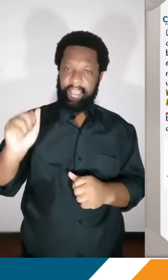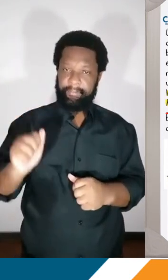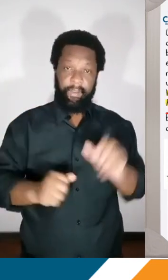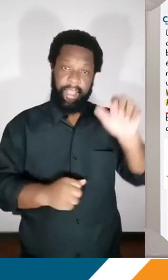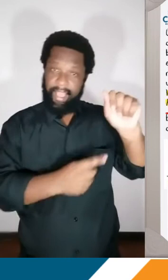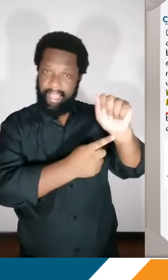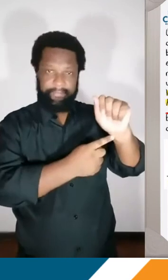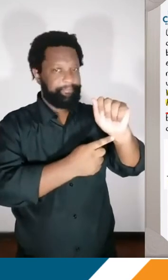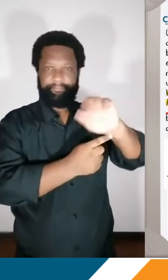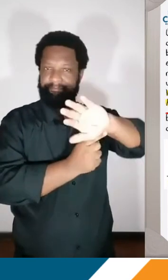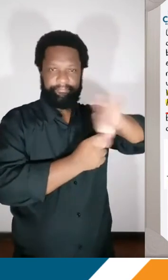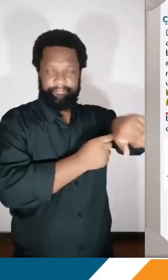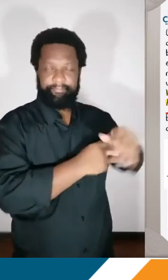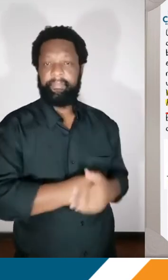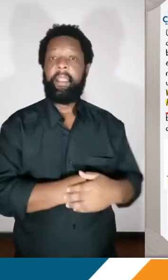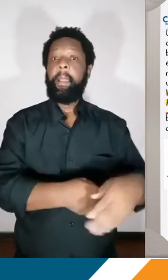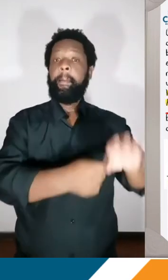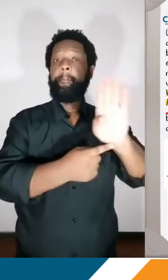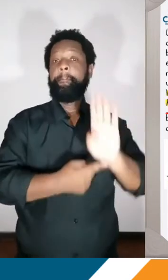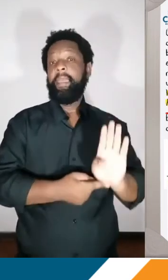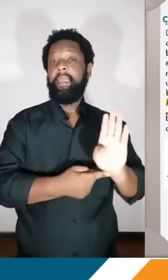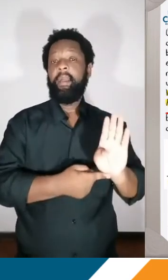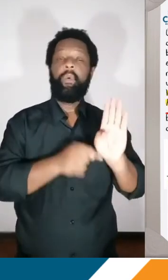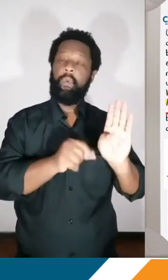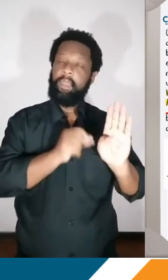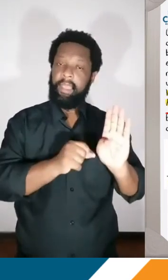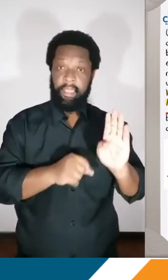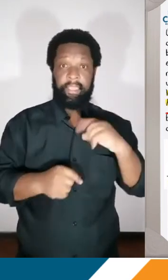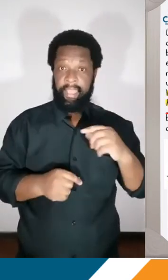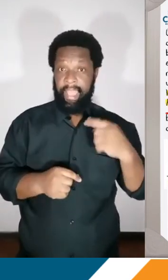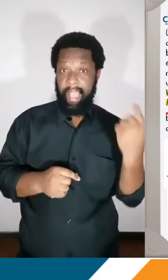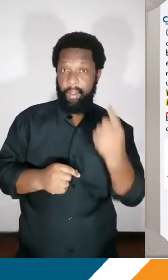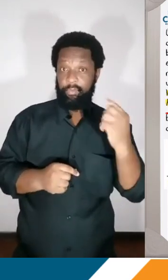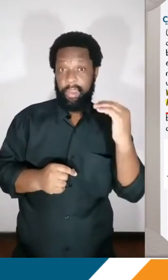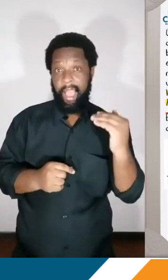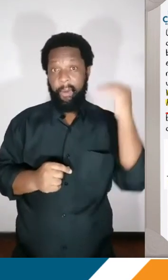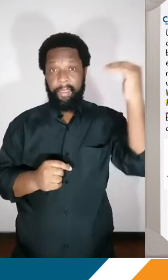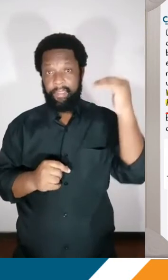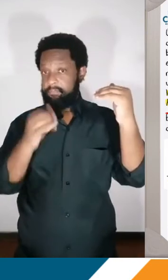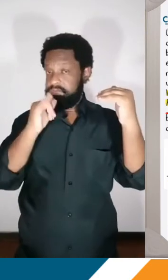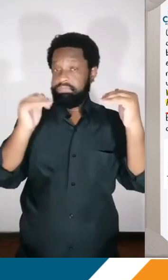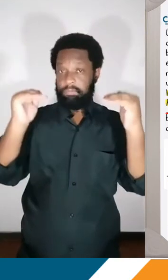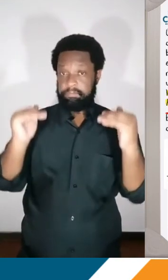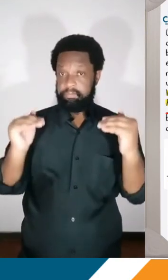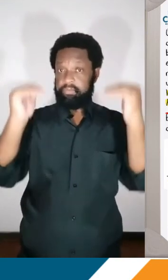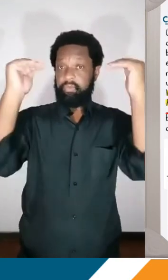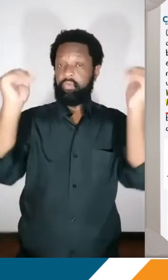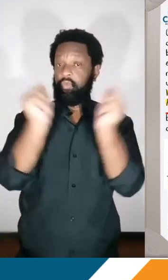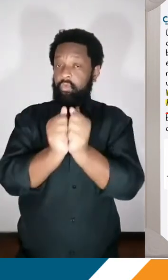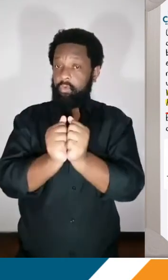A. Letra B segue essa ideia, né, de que à medida que a altura aumenta, a energia cinética aumenta